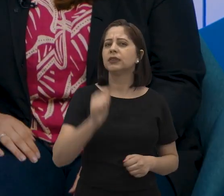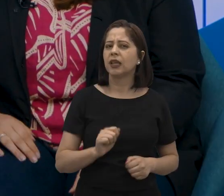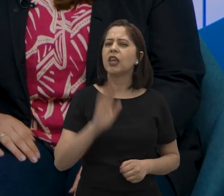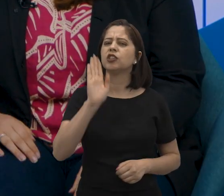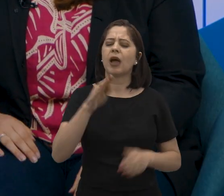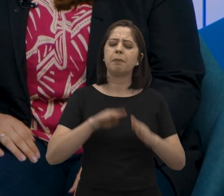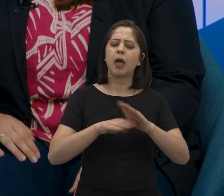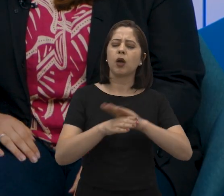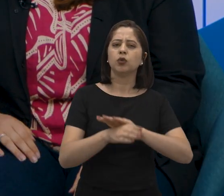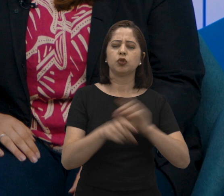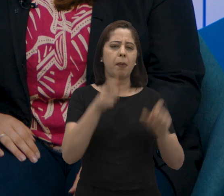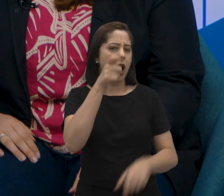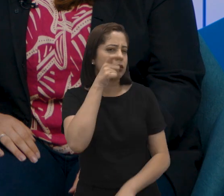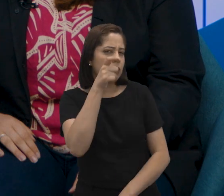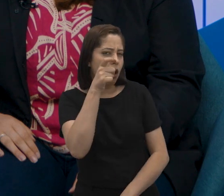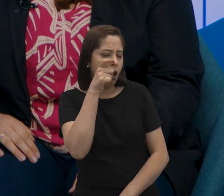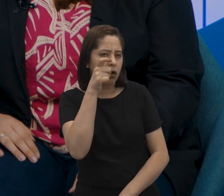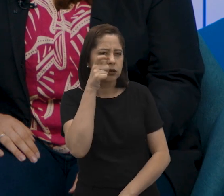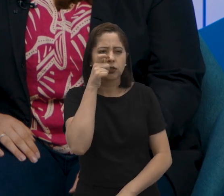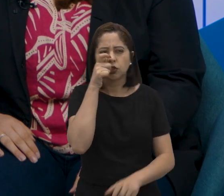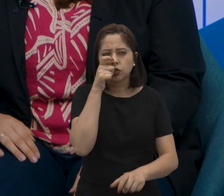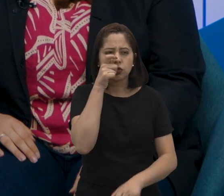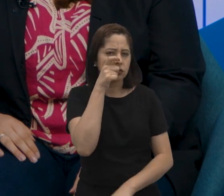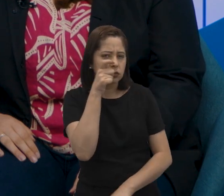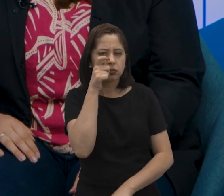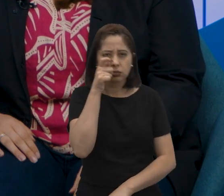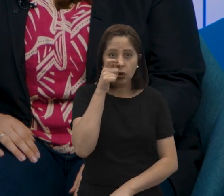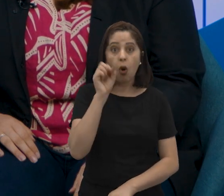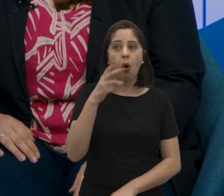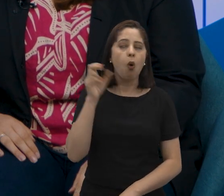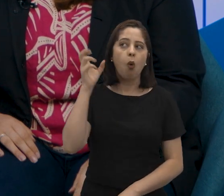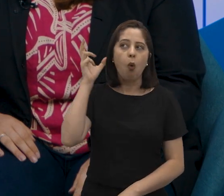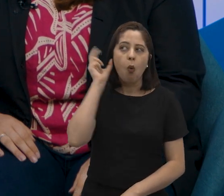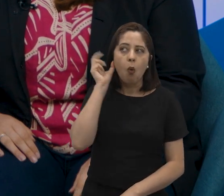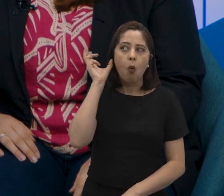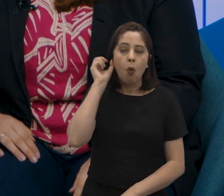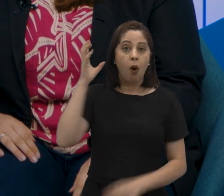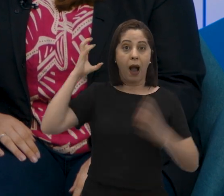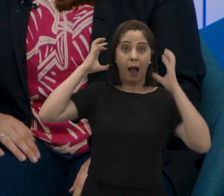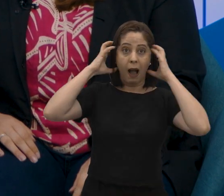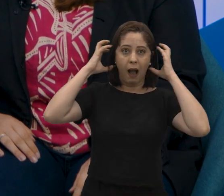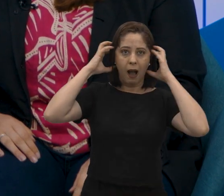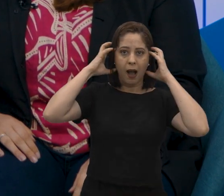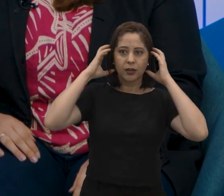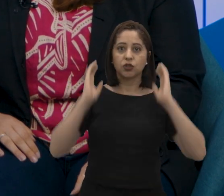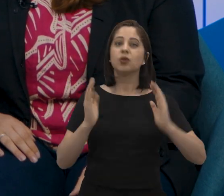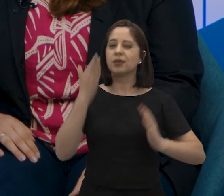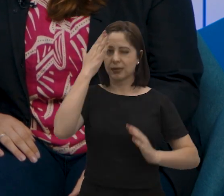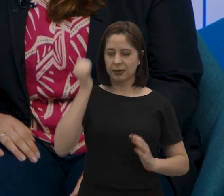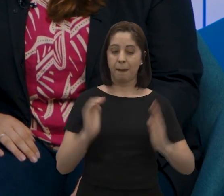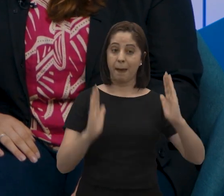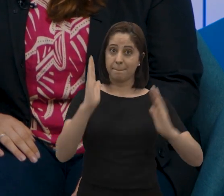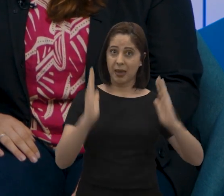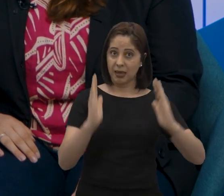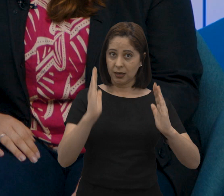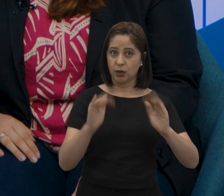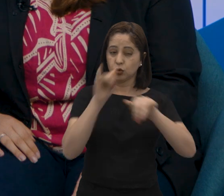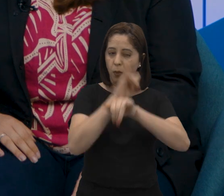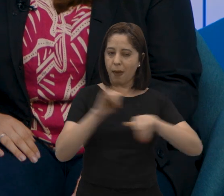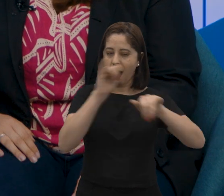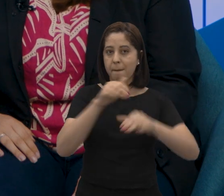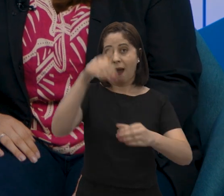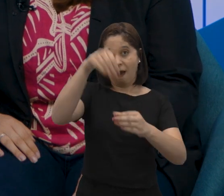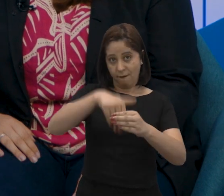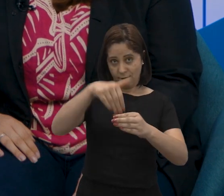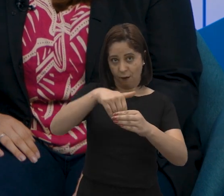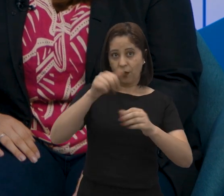Se você aí tem o hábito de assistir televisão ou ouvir rádio, sabe que esse é o período da propaganda eleitoral